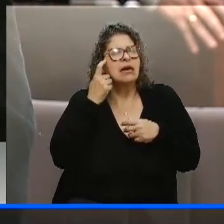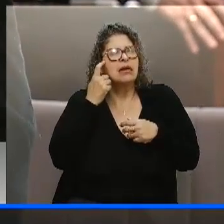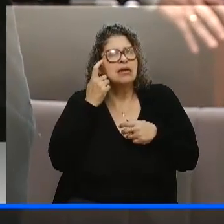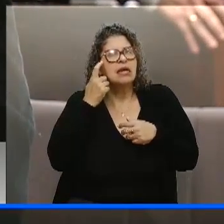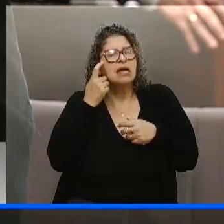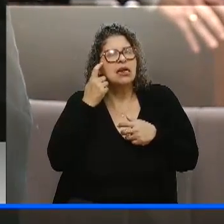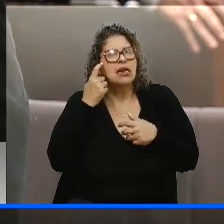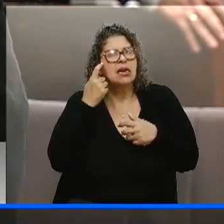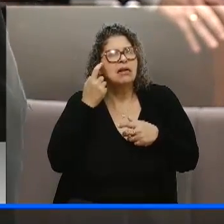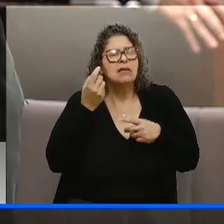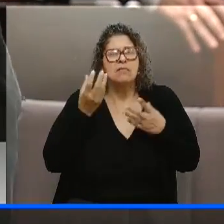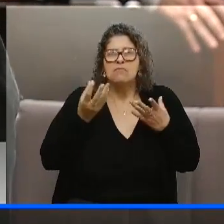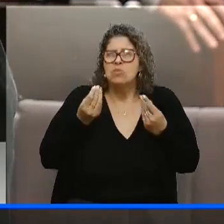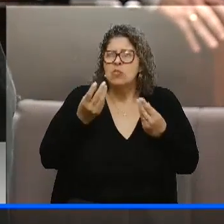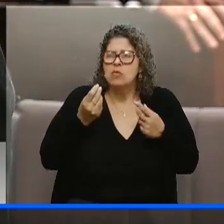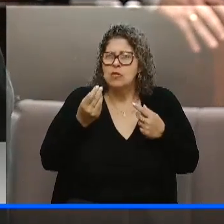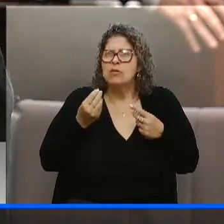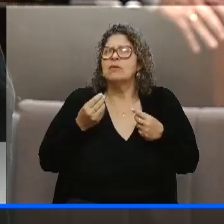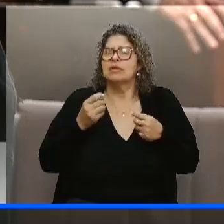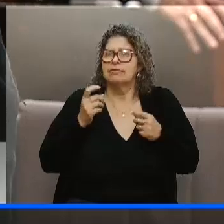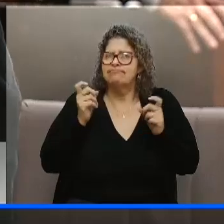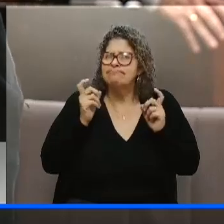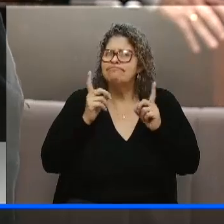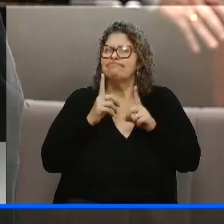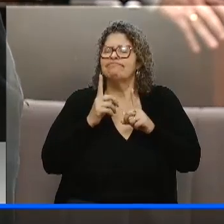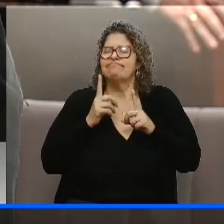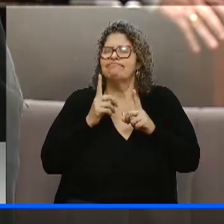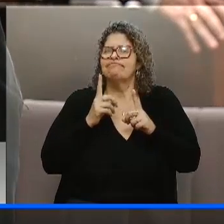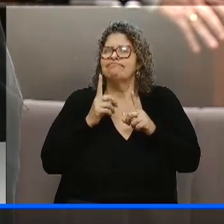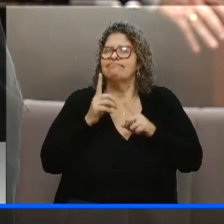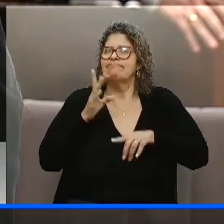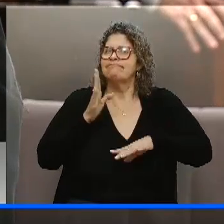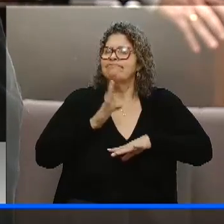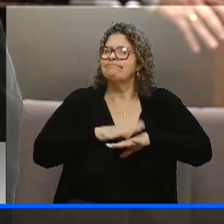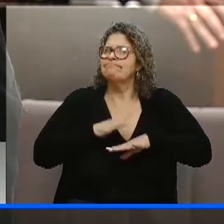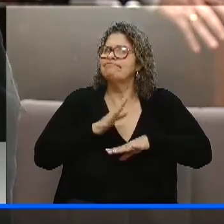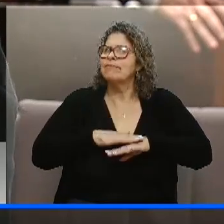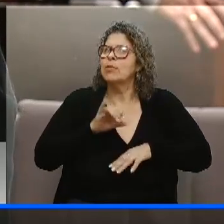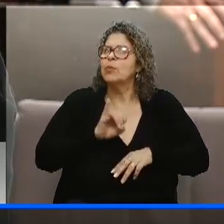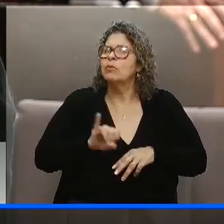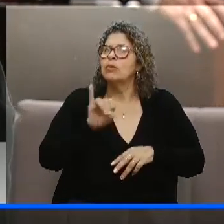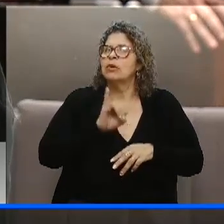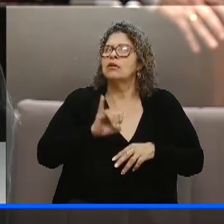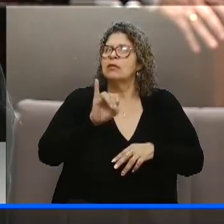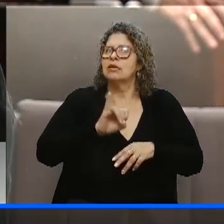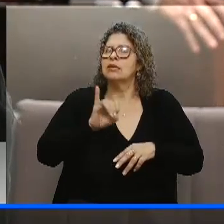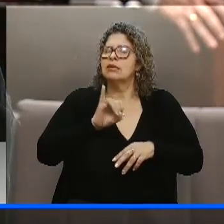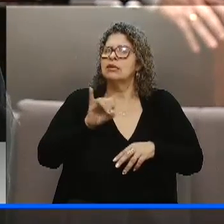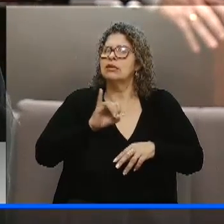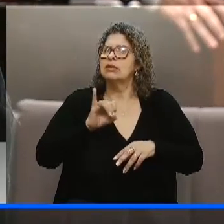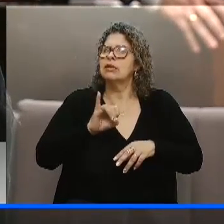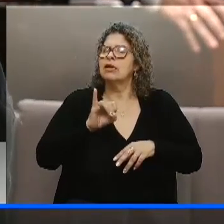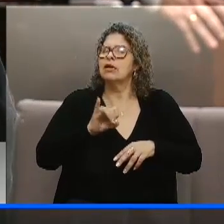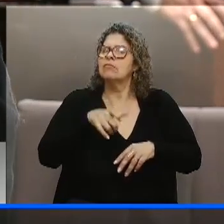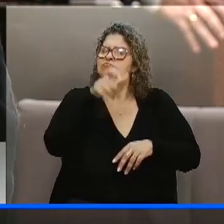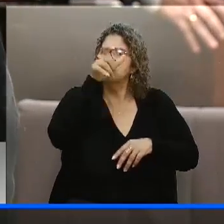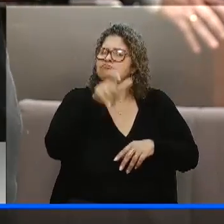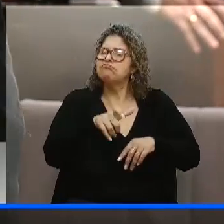muitas vezes é nós darmos a importância aos cargos que nós ocupamos